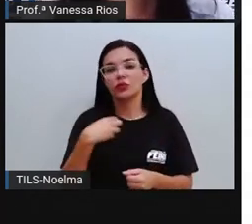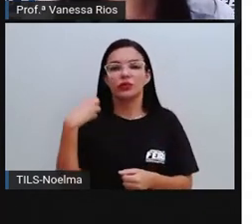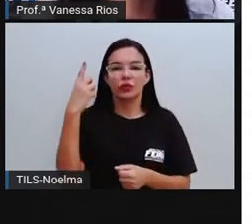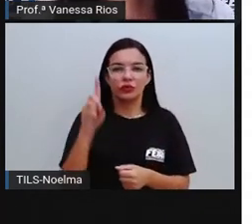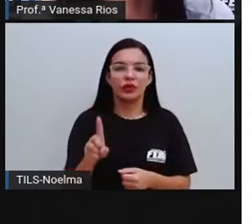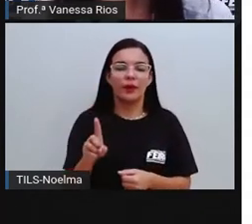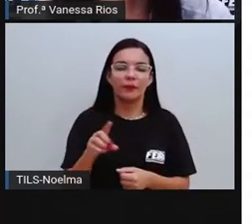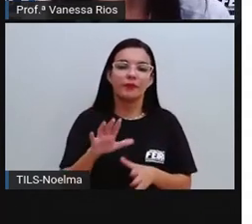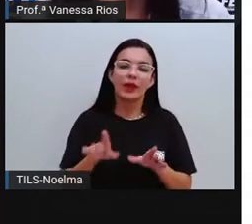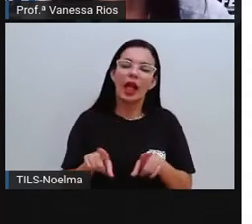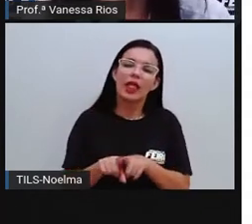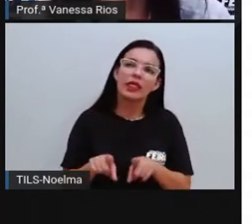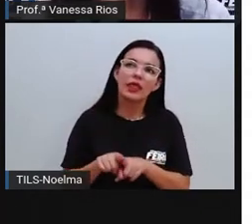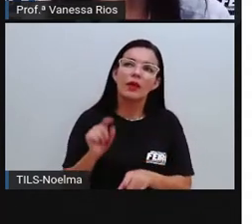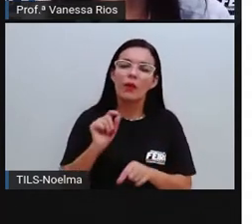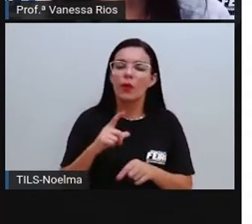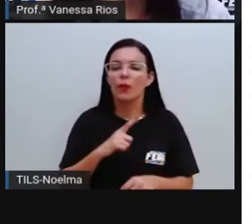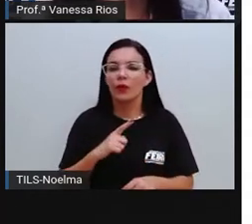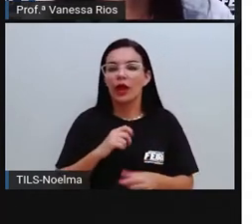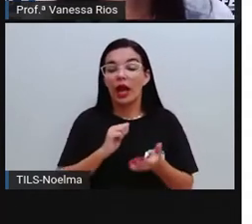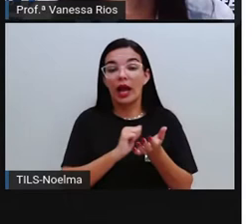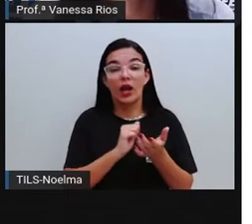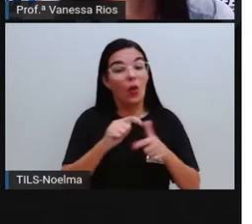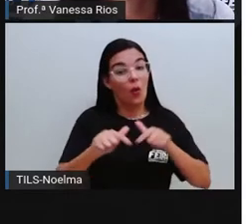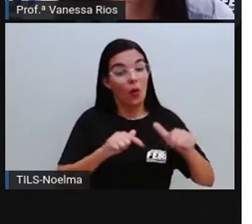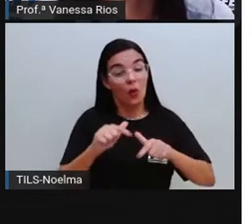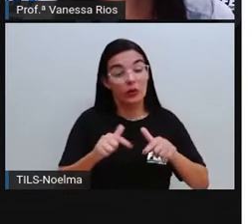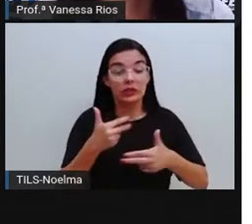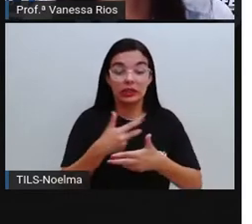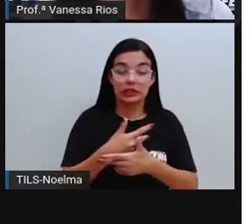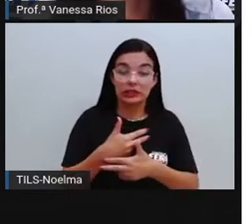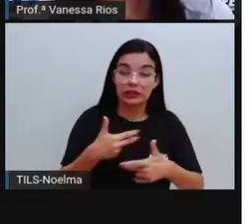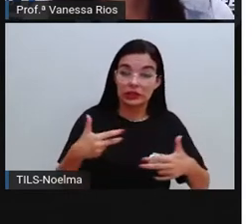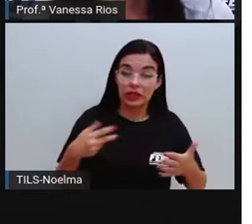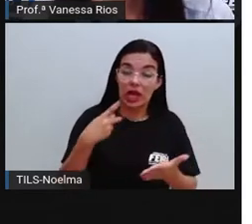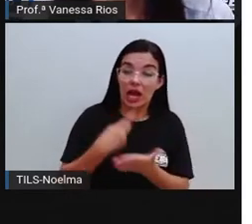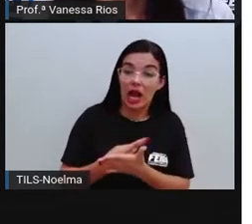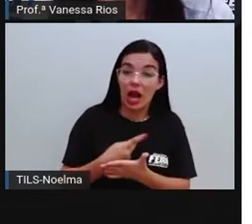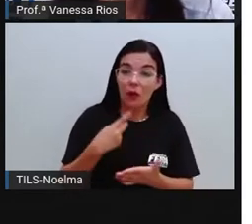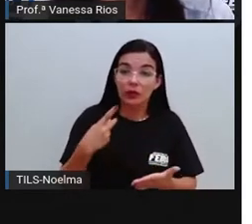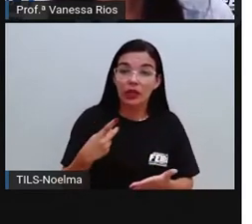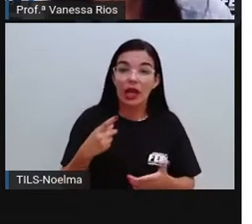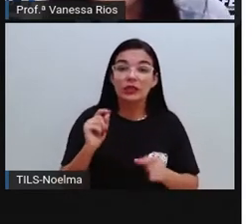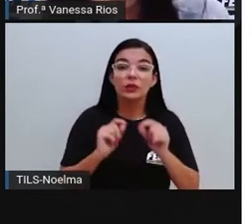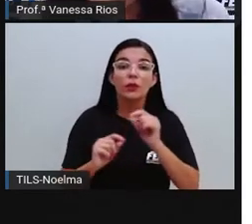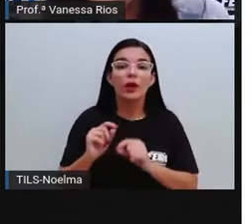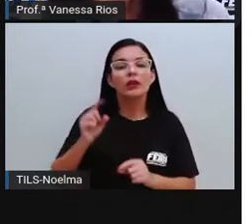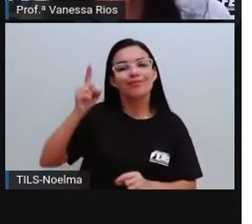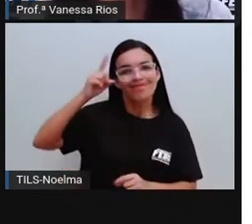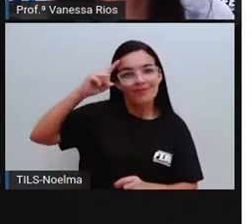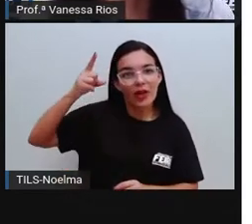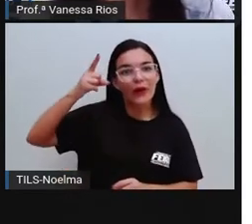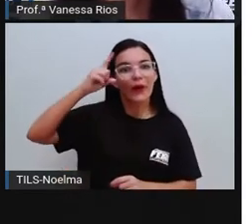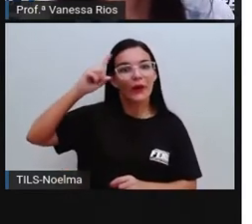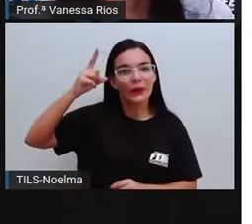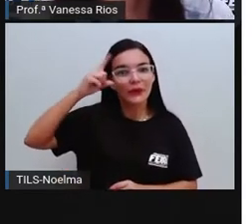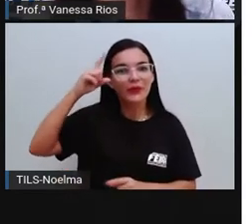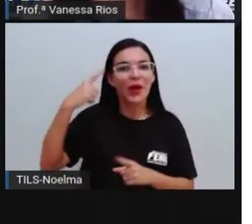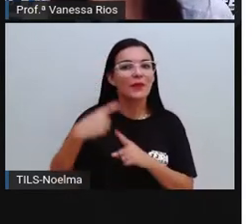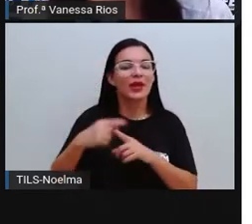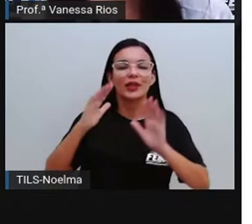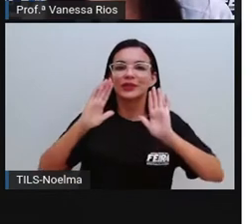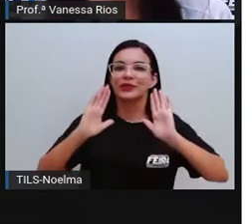tem atividades que acontecem, né, de forma habitual, faz parte